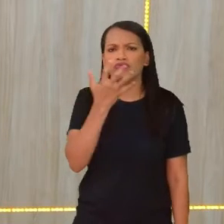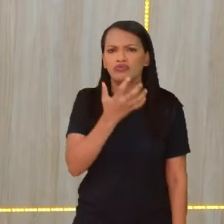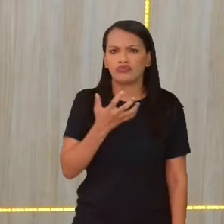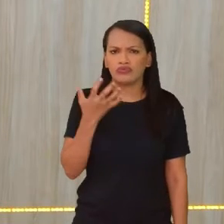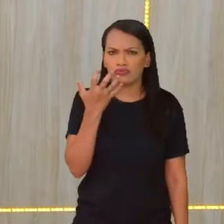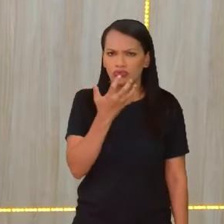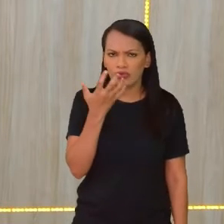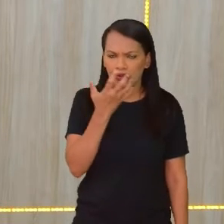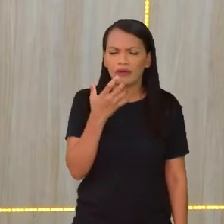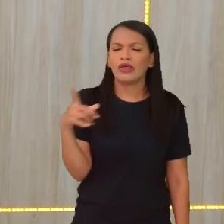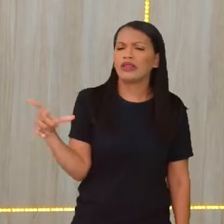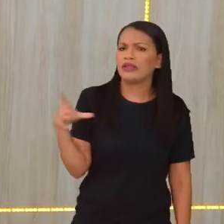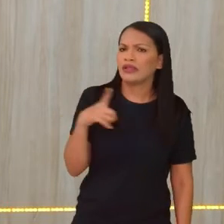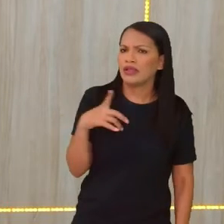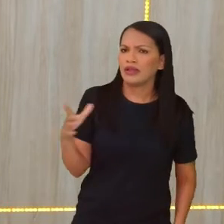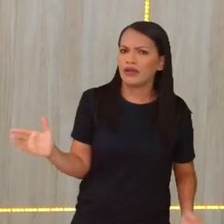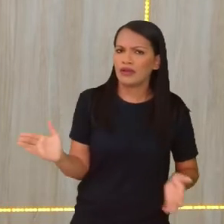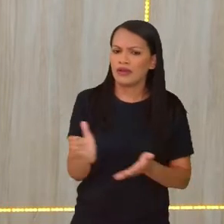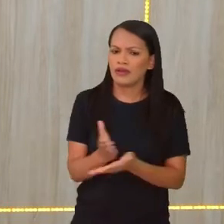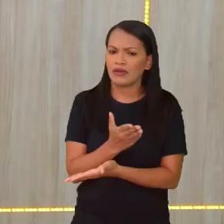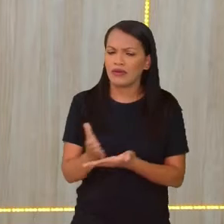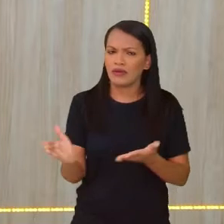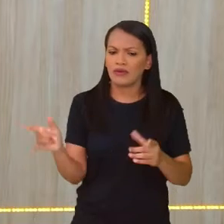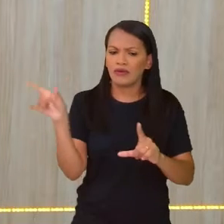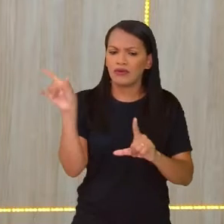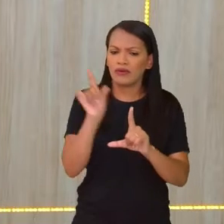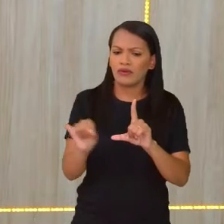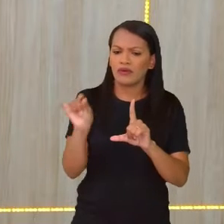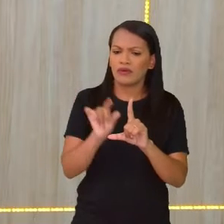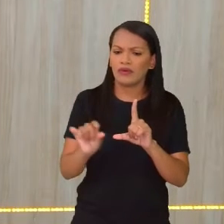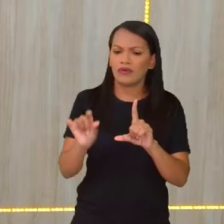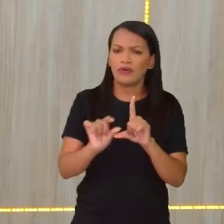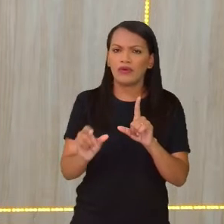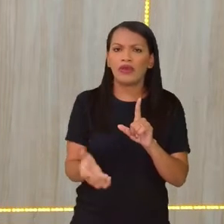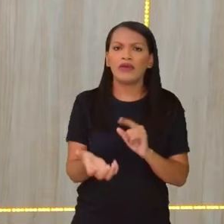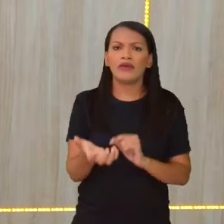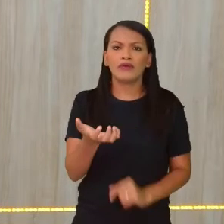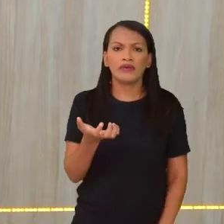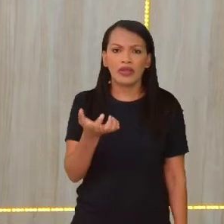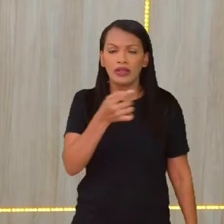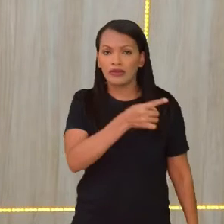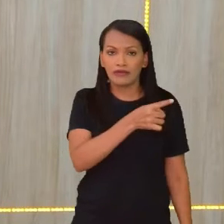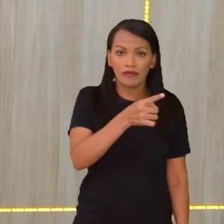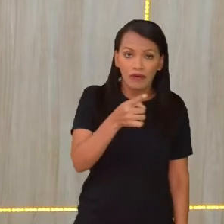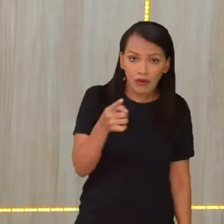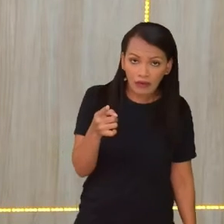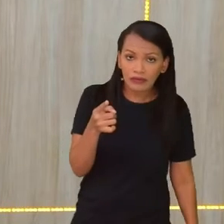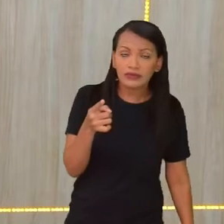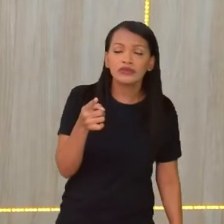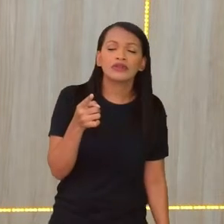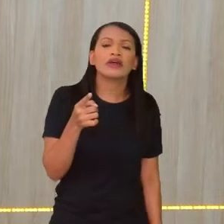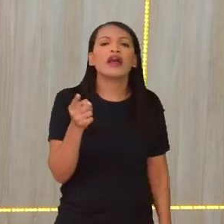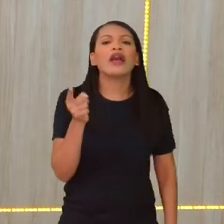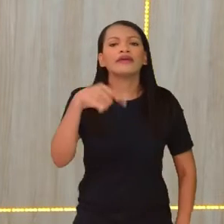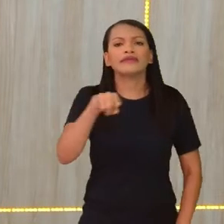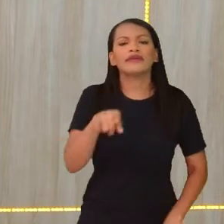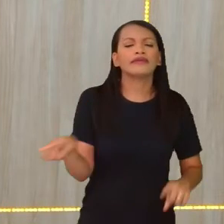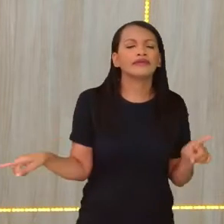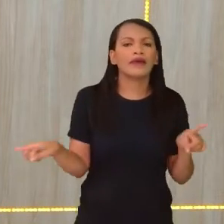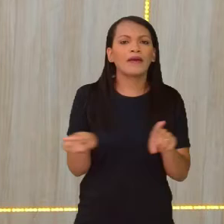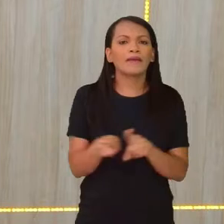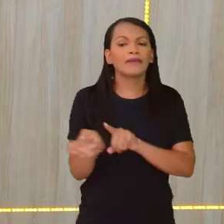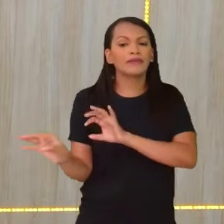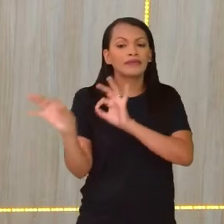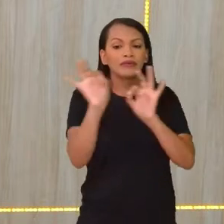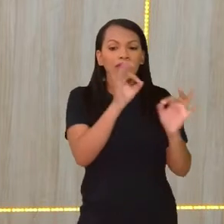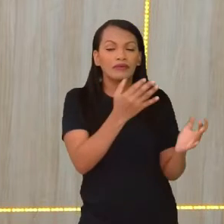mas ele tem algumas legendas, né? E eu quero que você, Sabino, e vocês que estão também acompanhando a